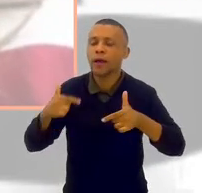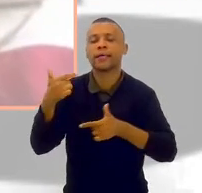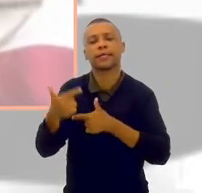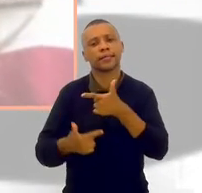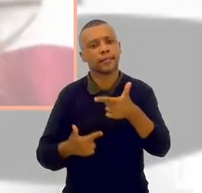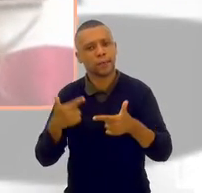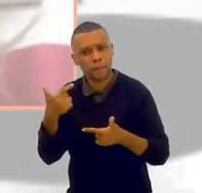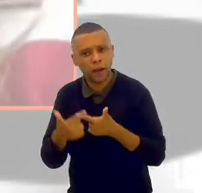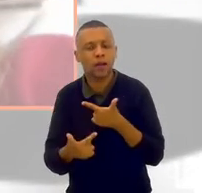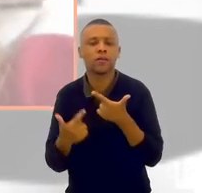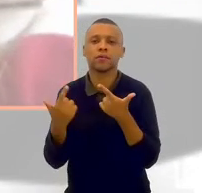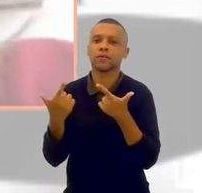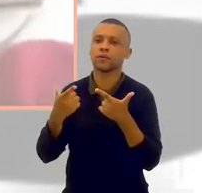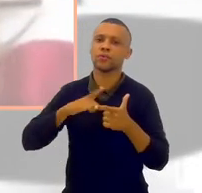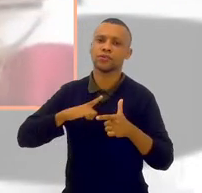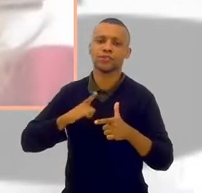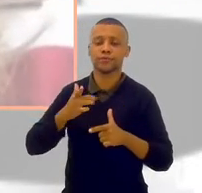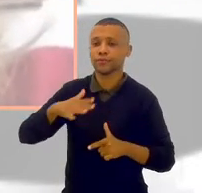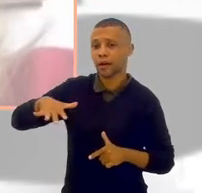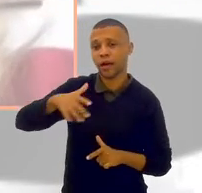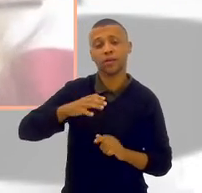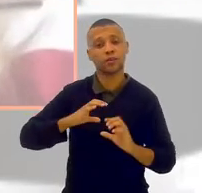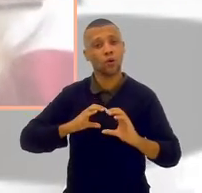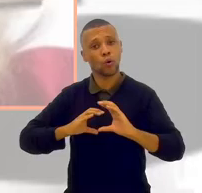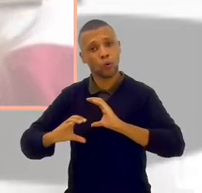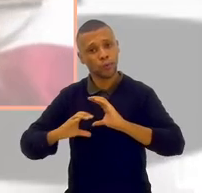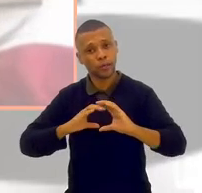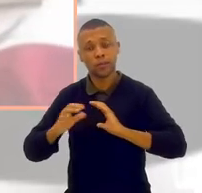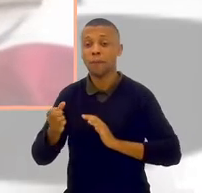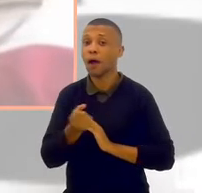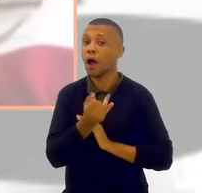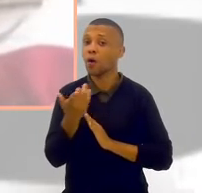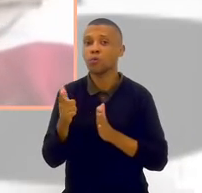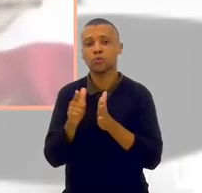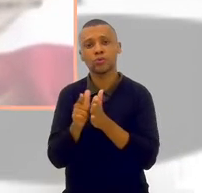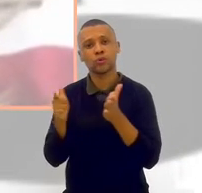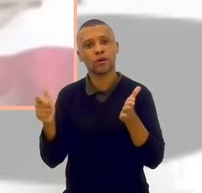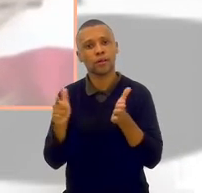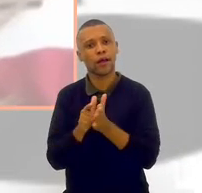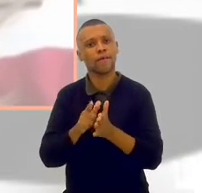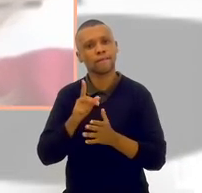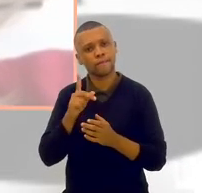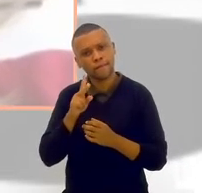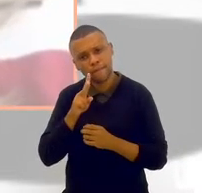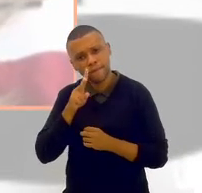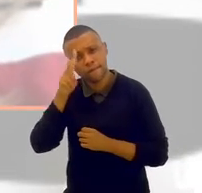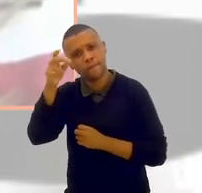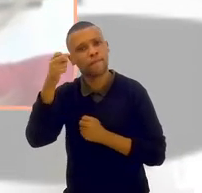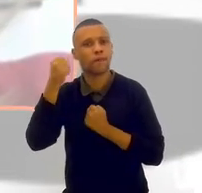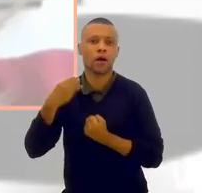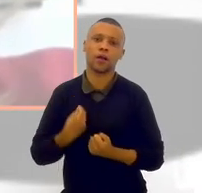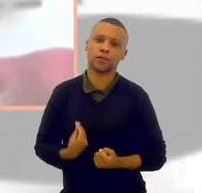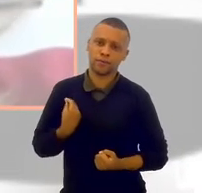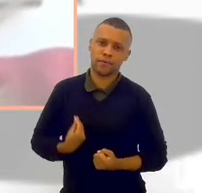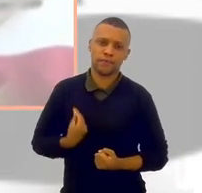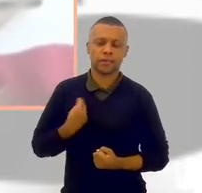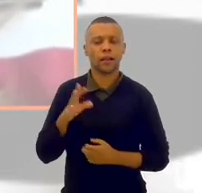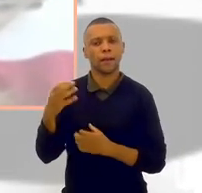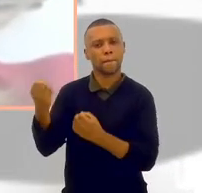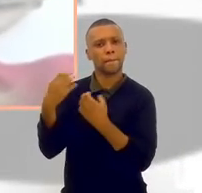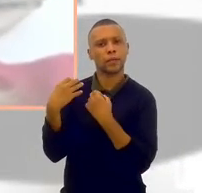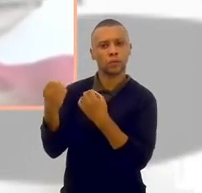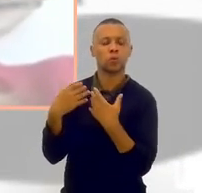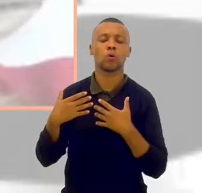eu fazia também um trabalho de comunicação lá para alguns jornais, foi muito forte na minha vida e ela me